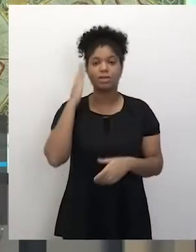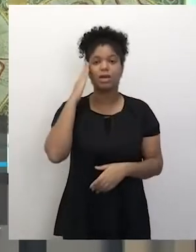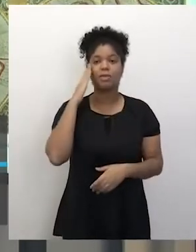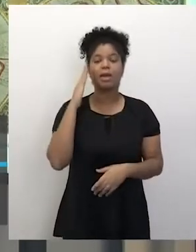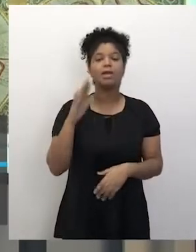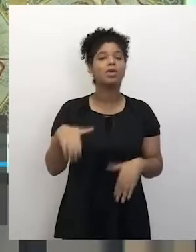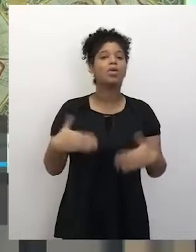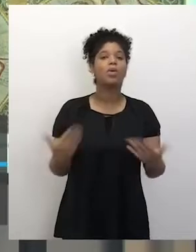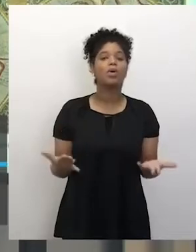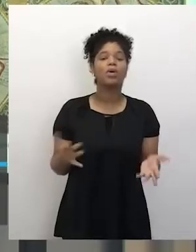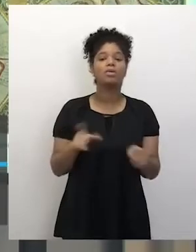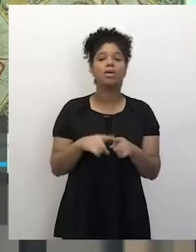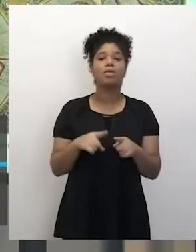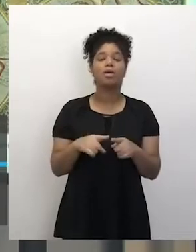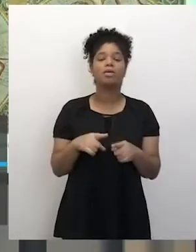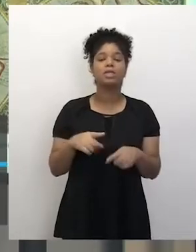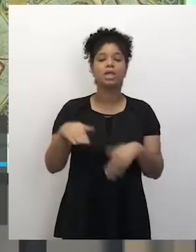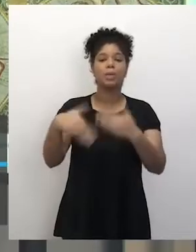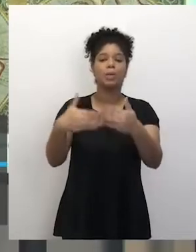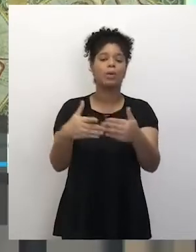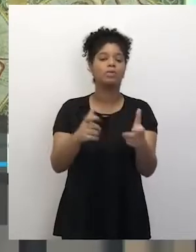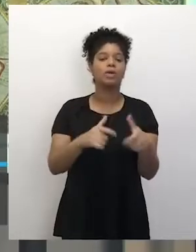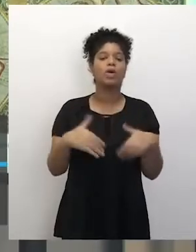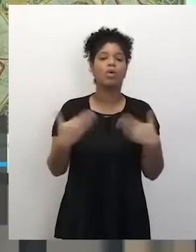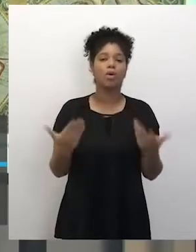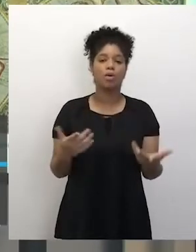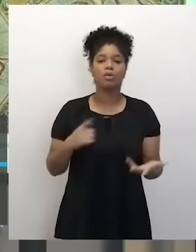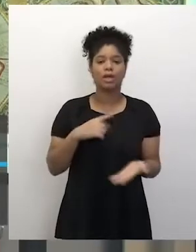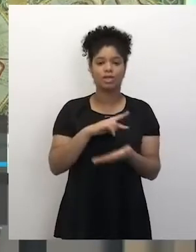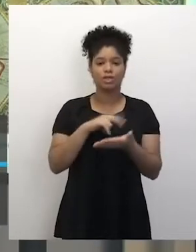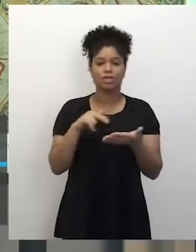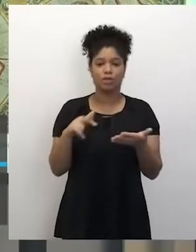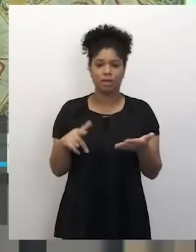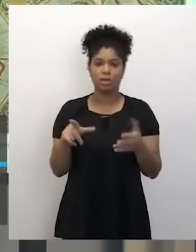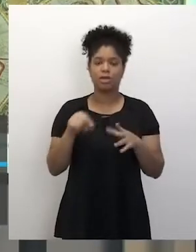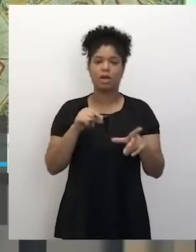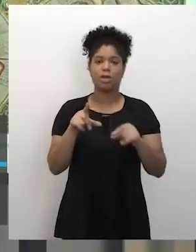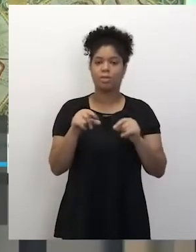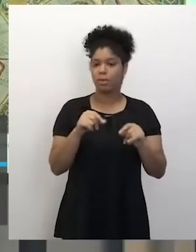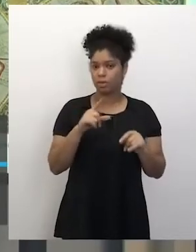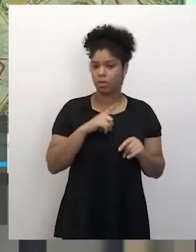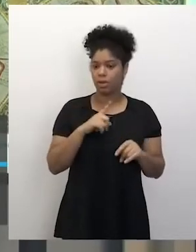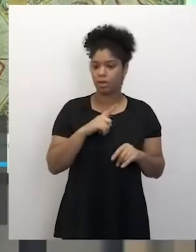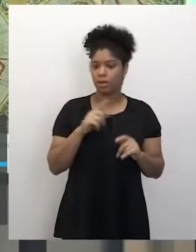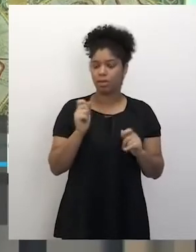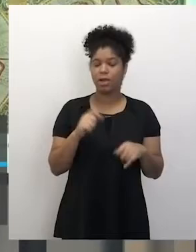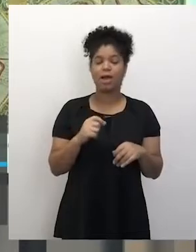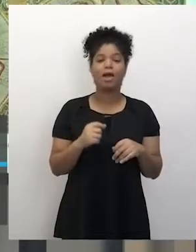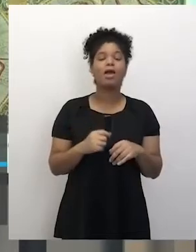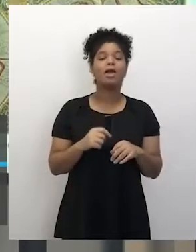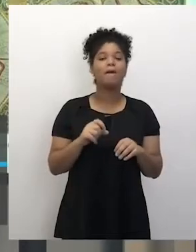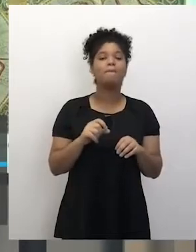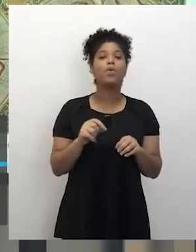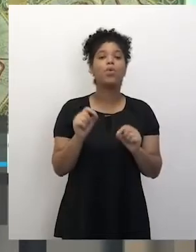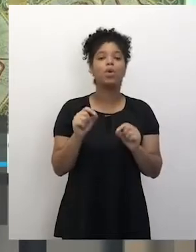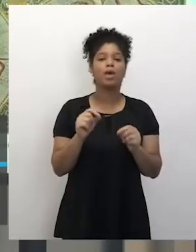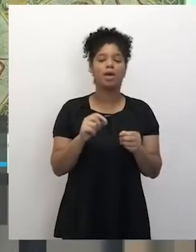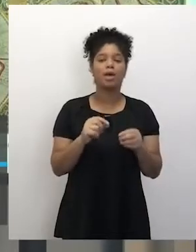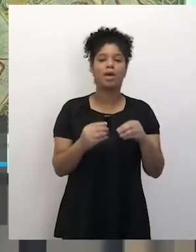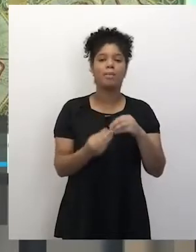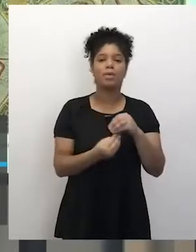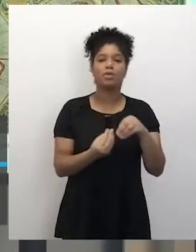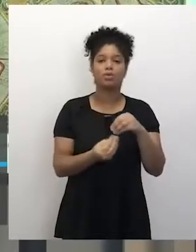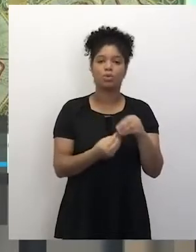e principalmente para onde vai. Então, vários elementos foram utilizados para essa formação de mapas e depois